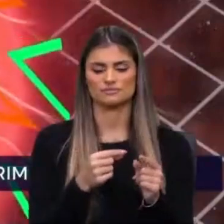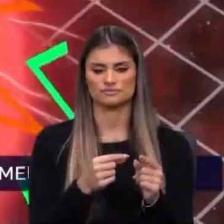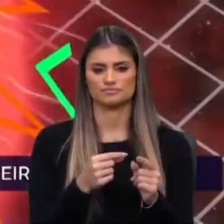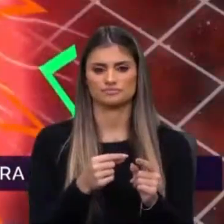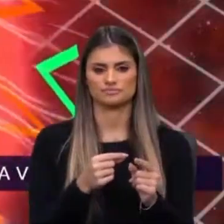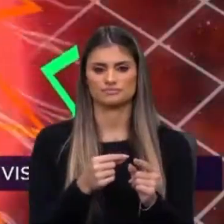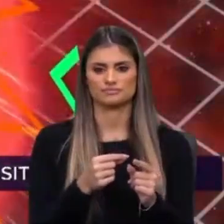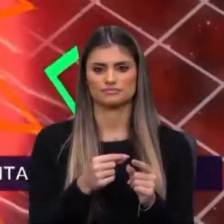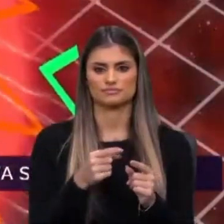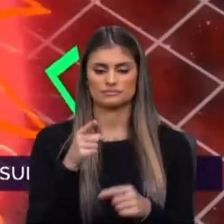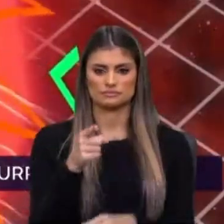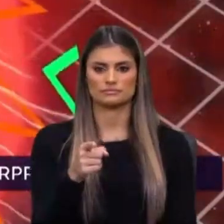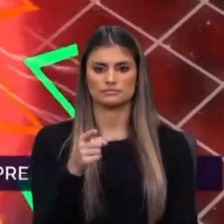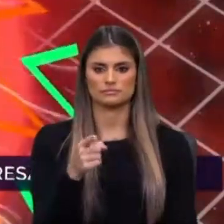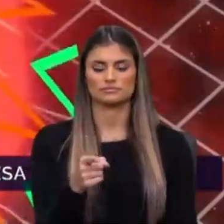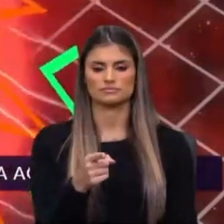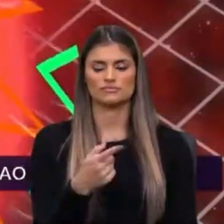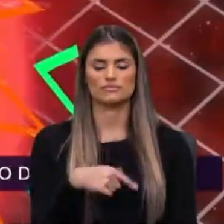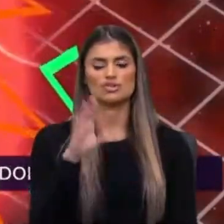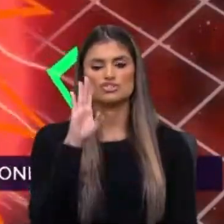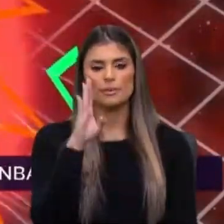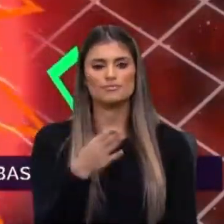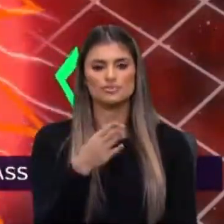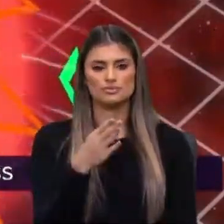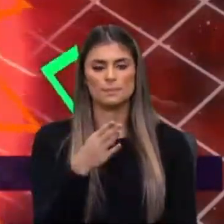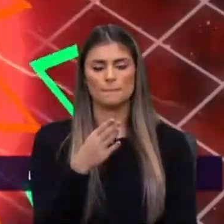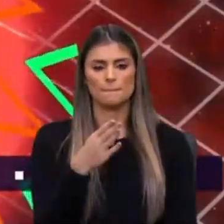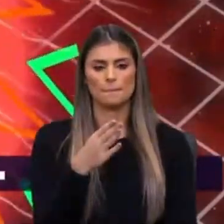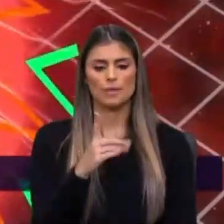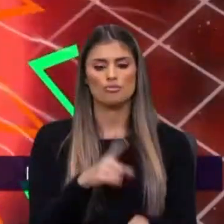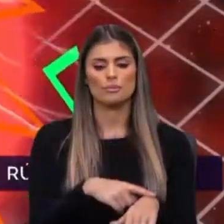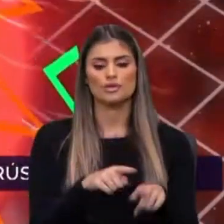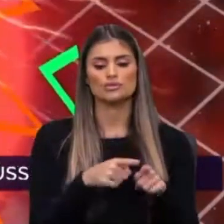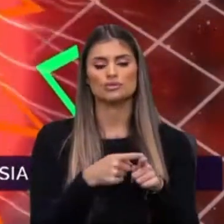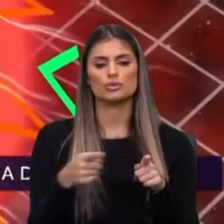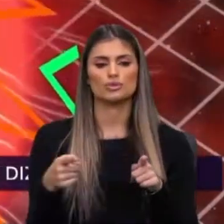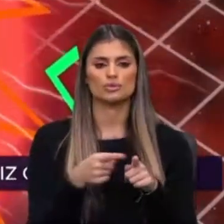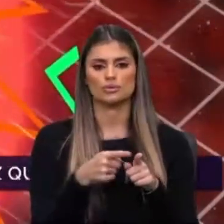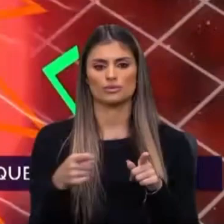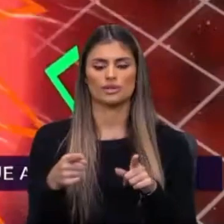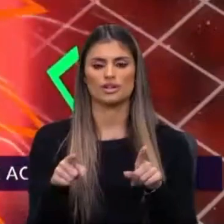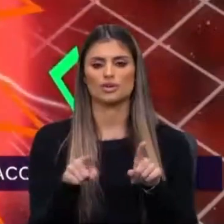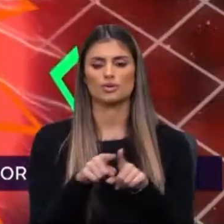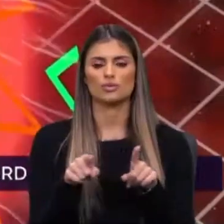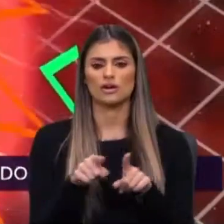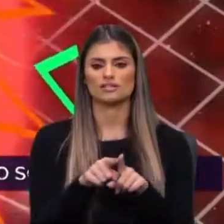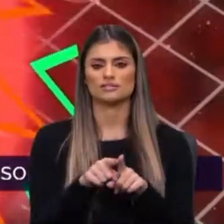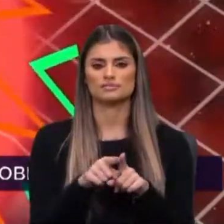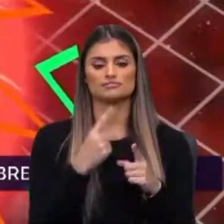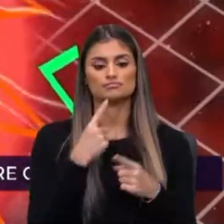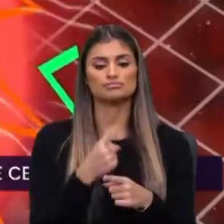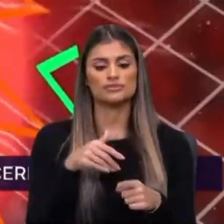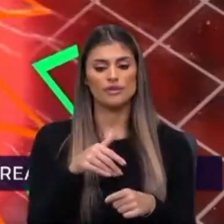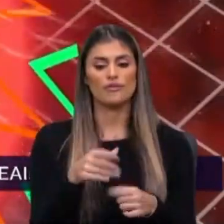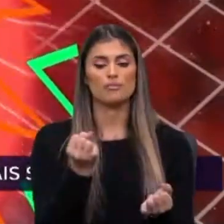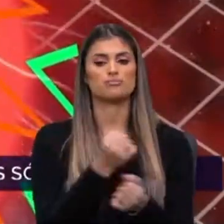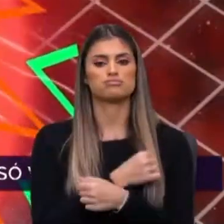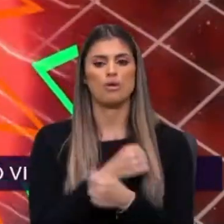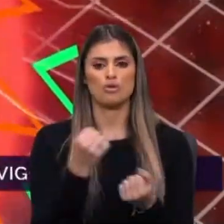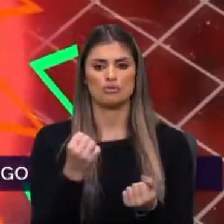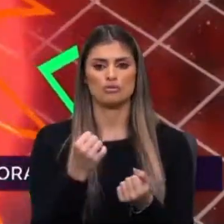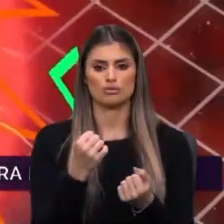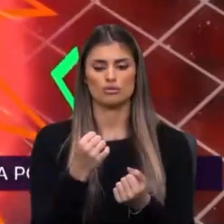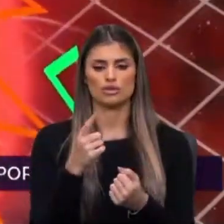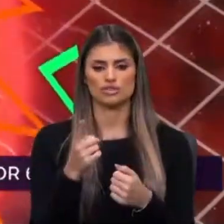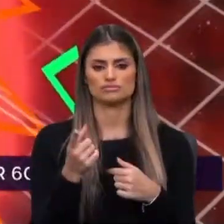Wolf-Rayet, que nós sabemos que estão a passar por um período quase de anúncio que vão explodir. As estrelas de grande